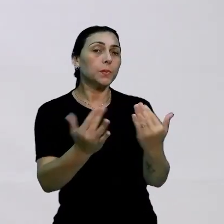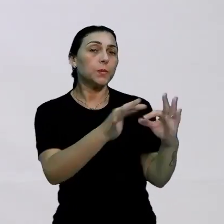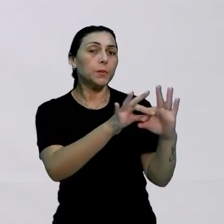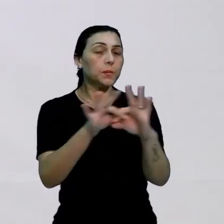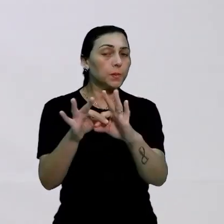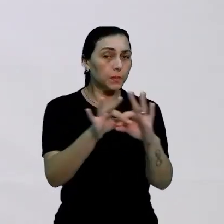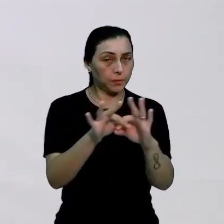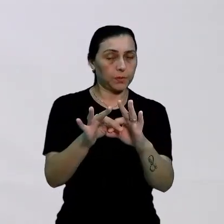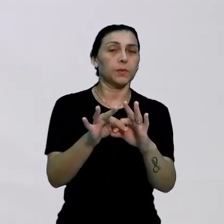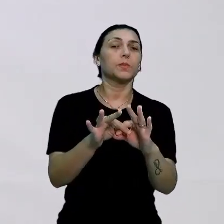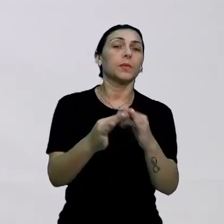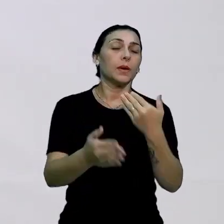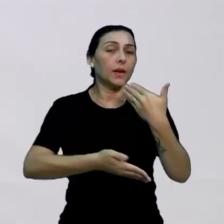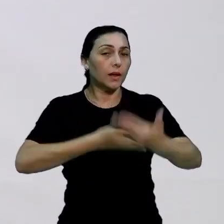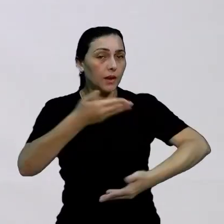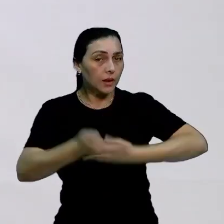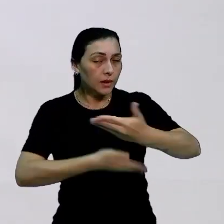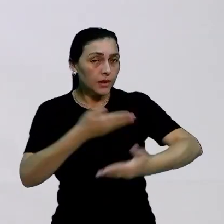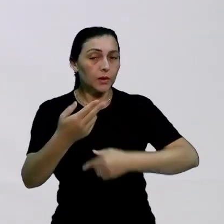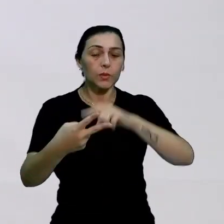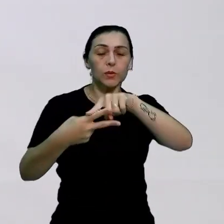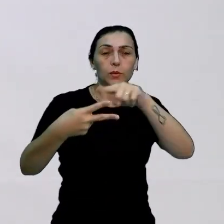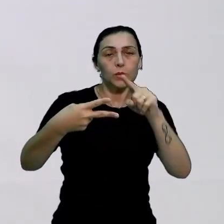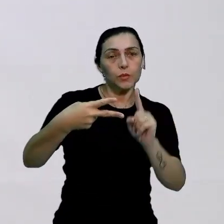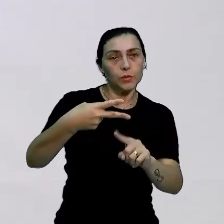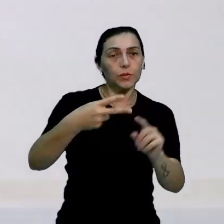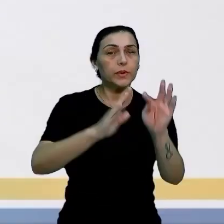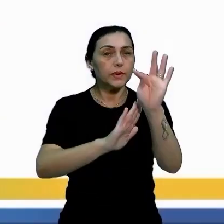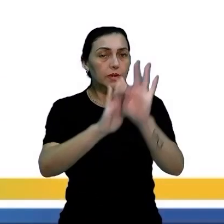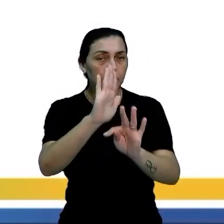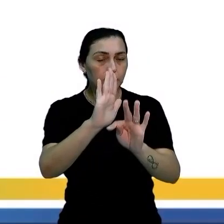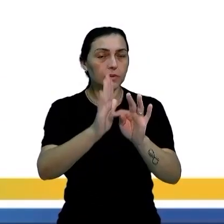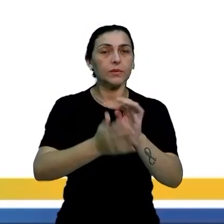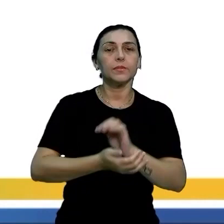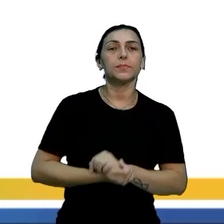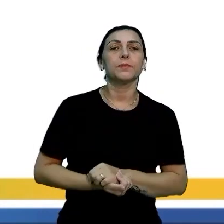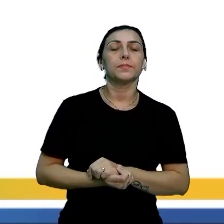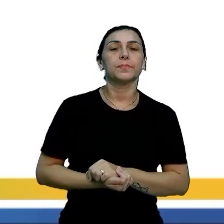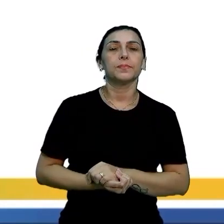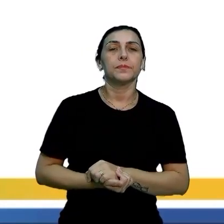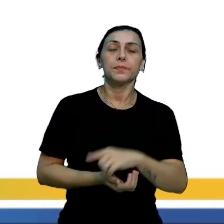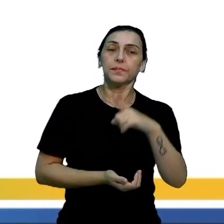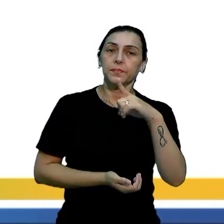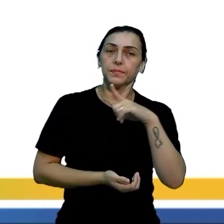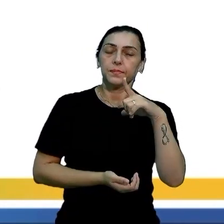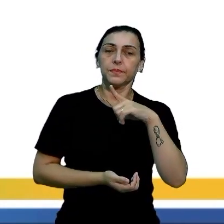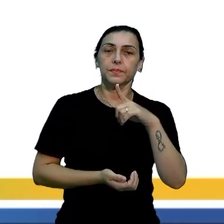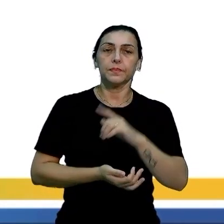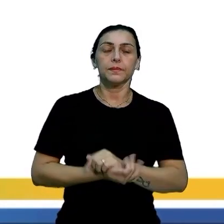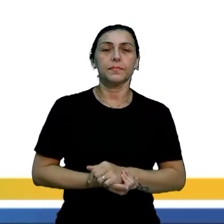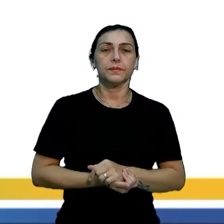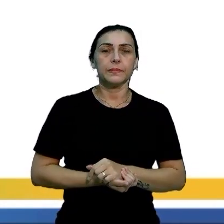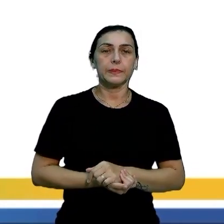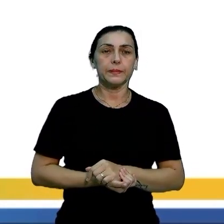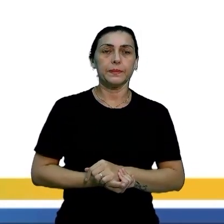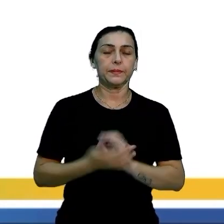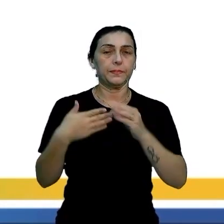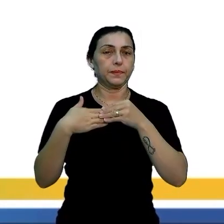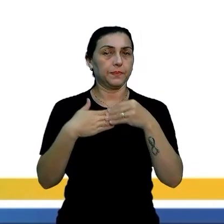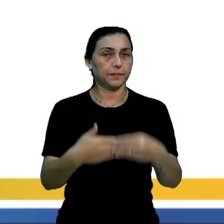intertextualidade, né? Nós temos uma relação entre esses dois textos. E aí você tem que